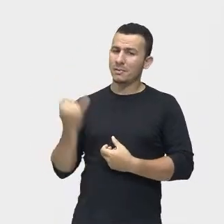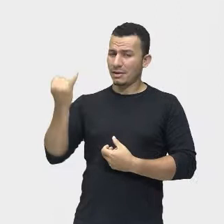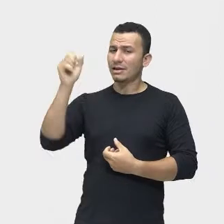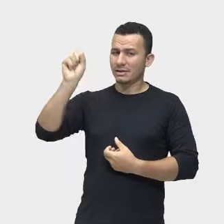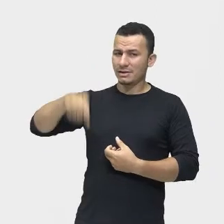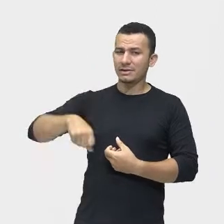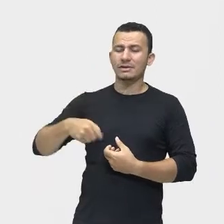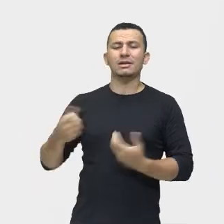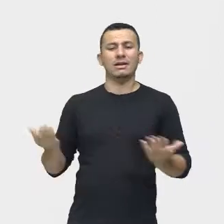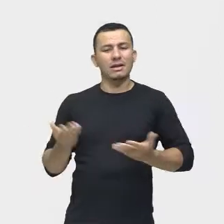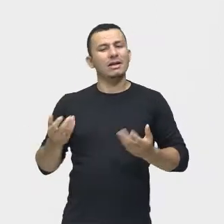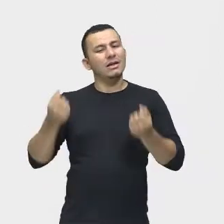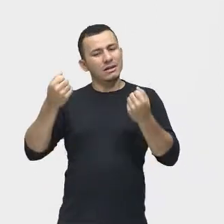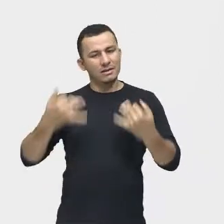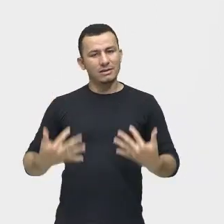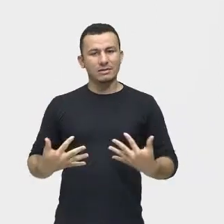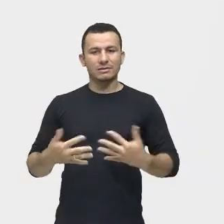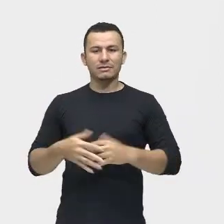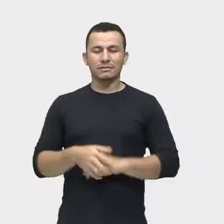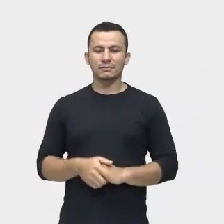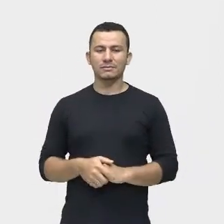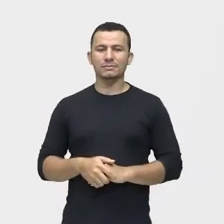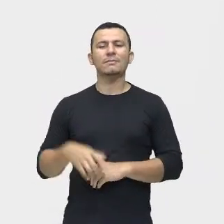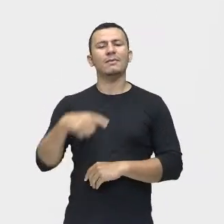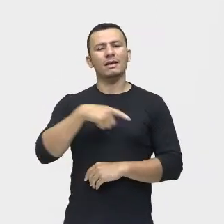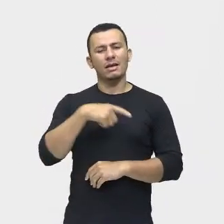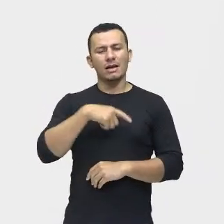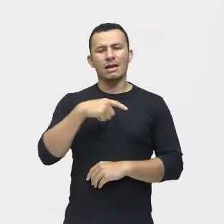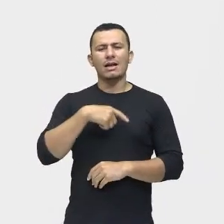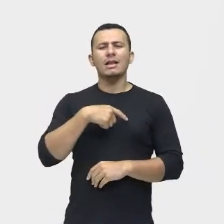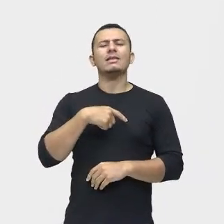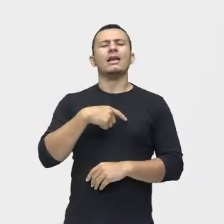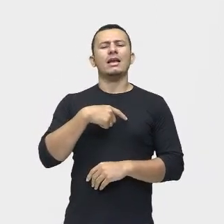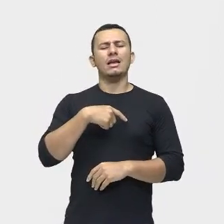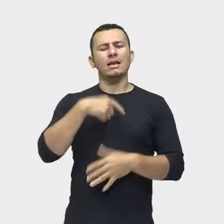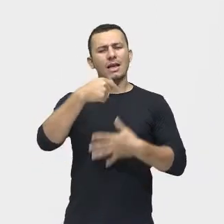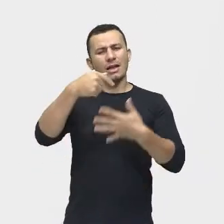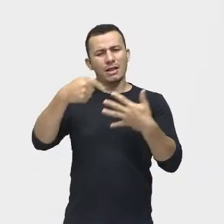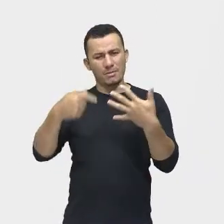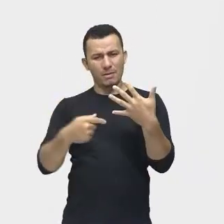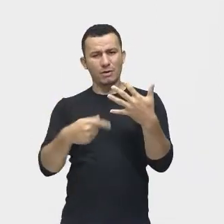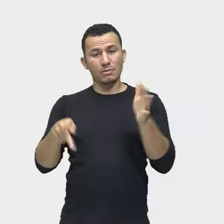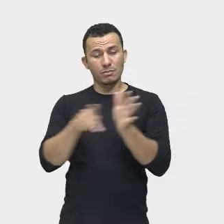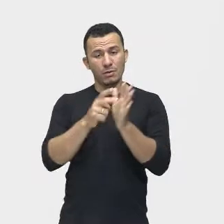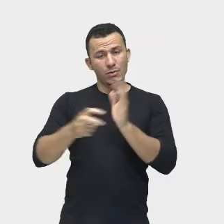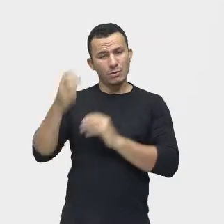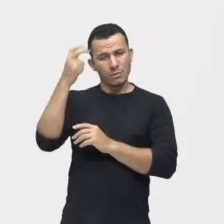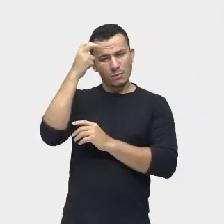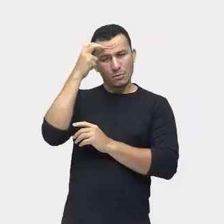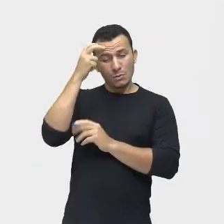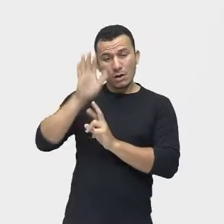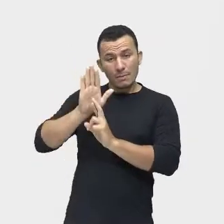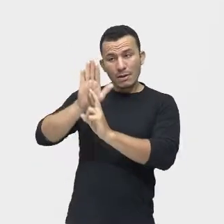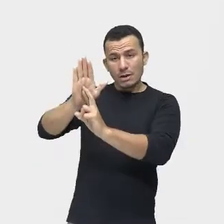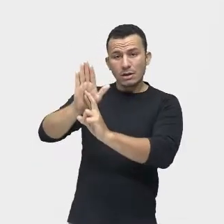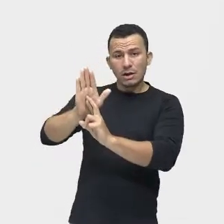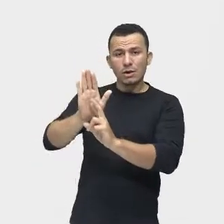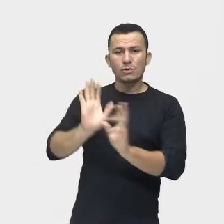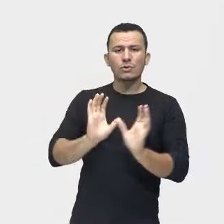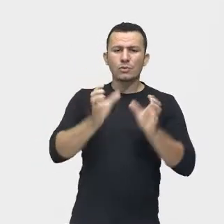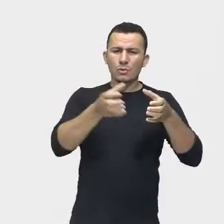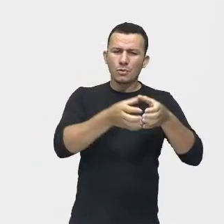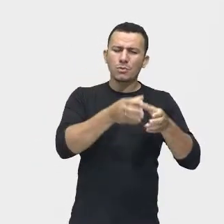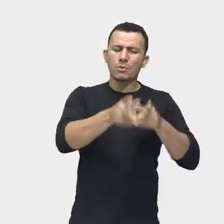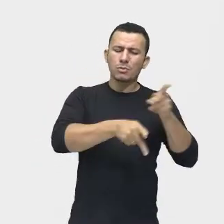explicar para vocês. Existem vários elementos culturais representativos de um povo. A